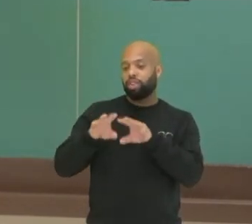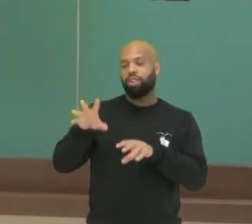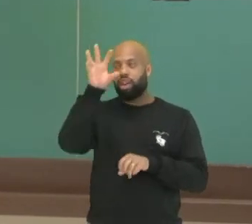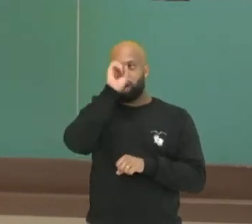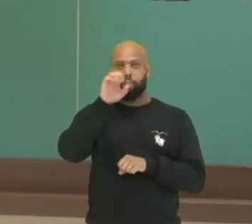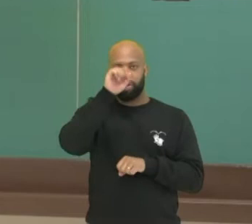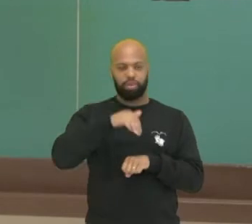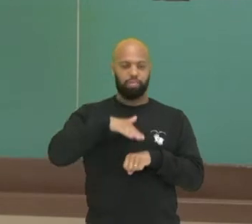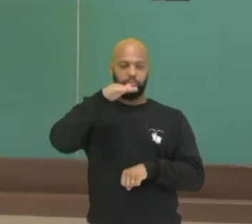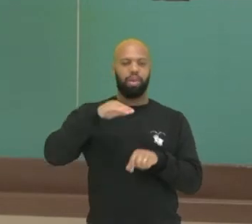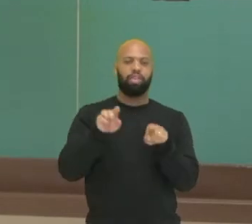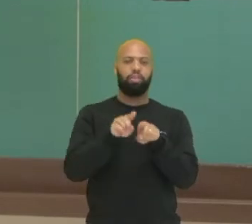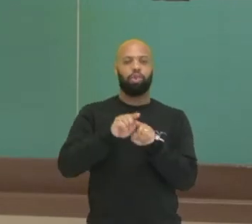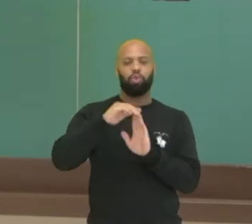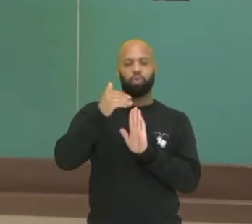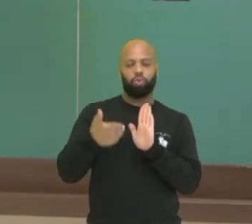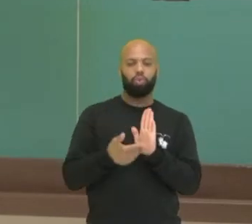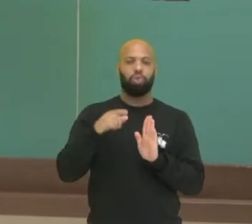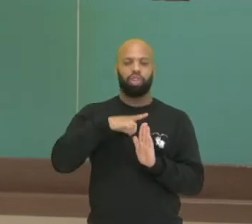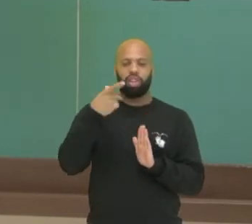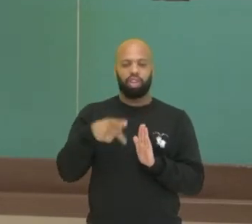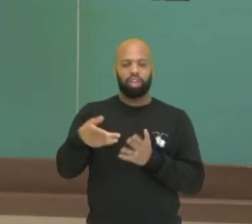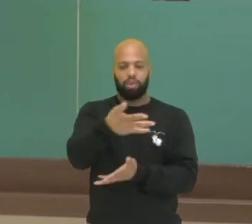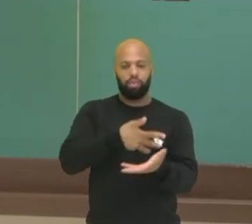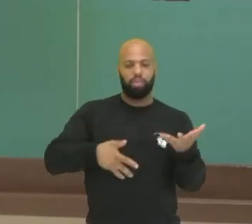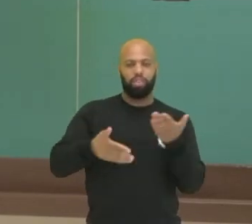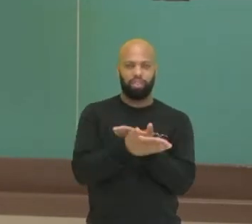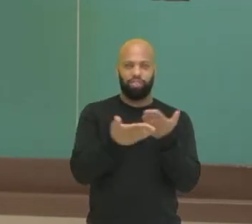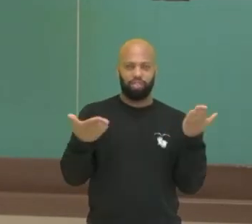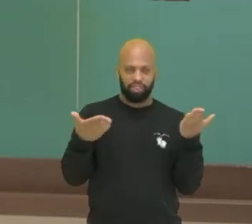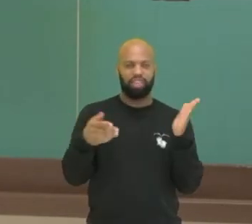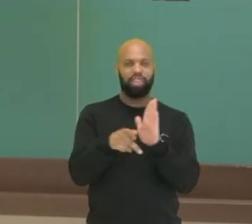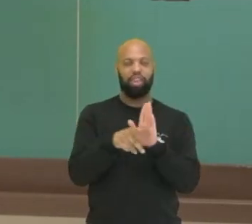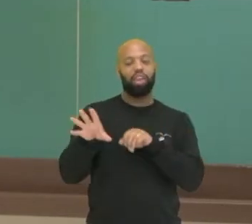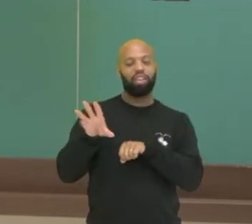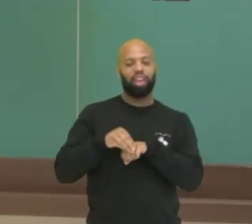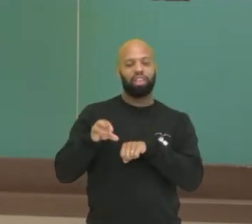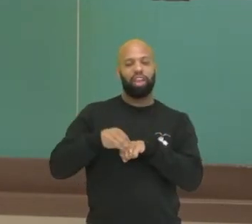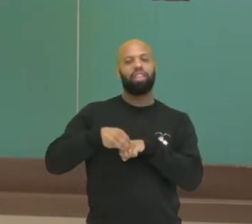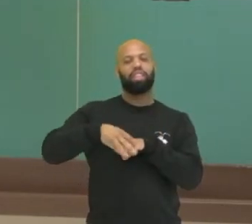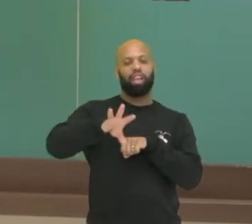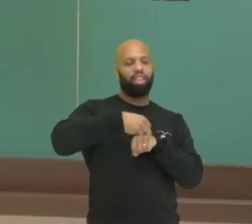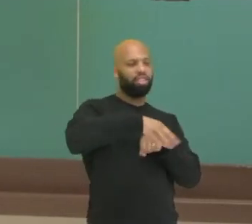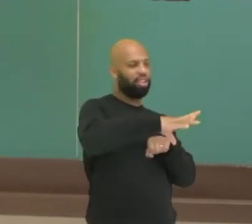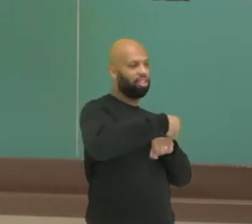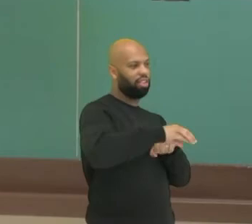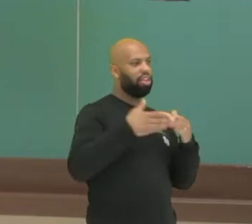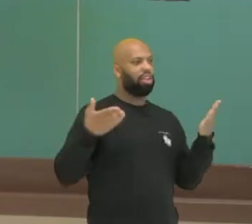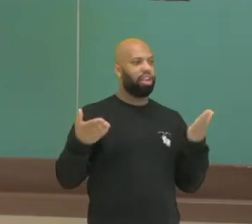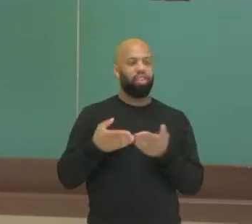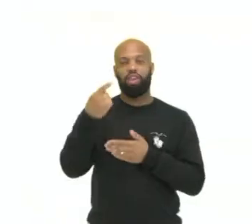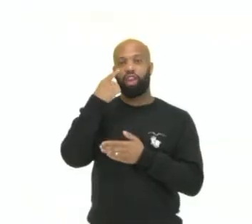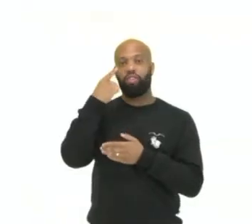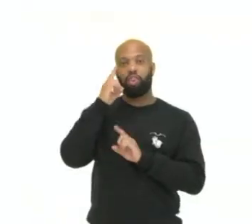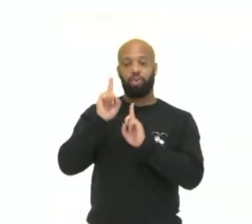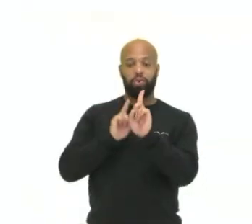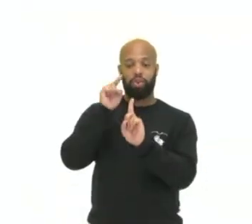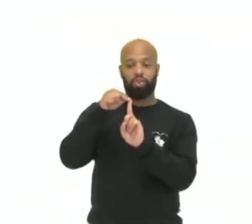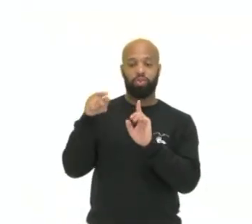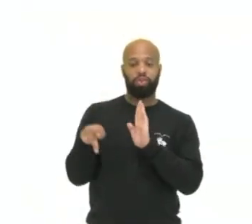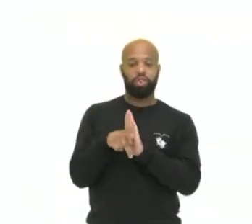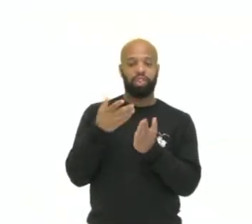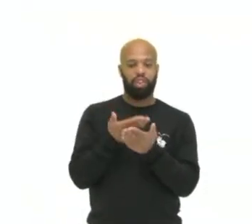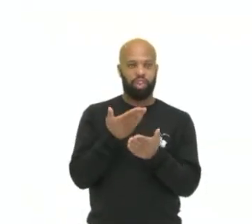um pouquinho mais com tudo que a gente tem aqui para compartilhar com vocês em termos de conhecimento. Então, vamos ver quais são os nossos objetivos?